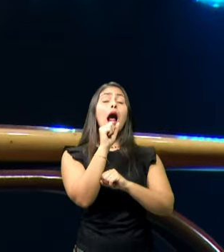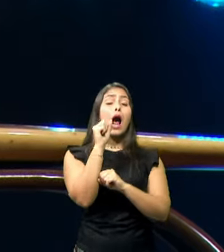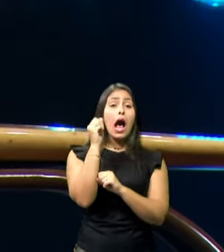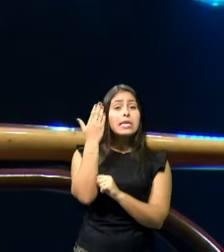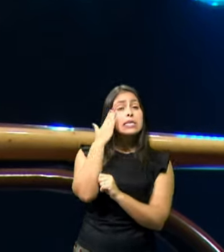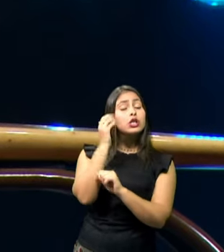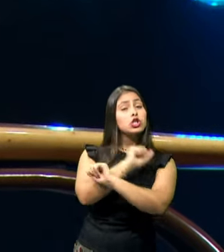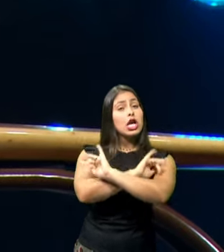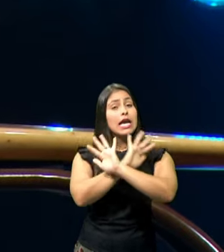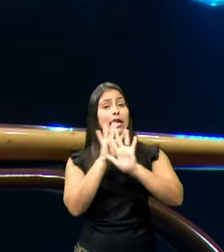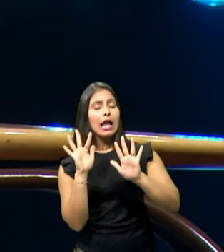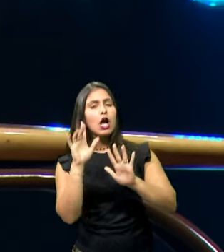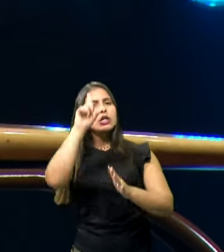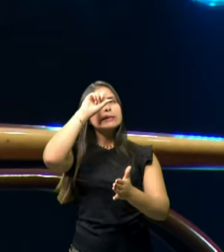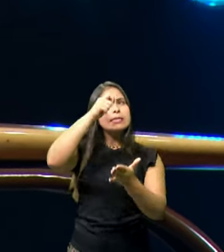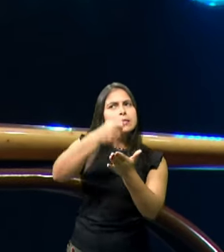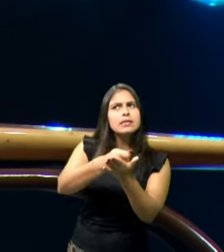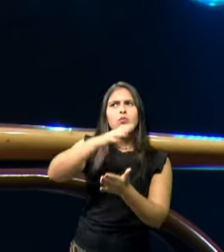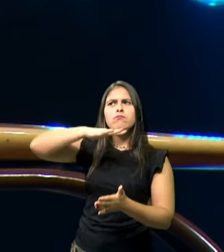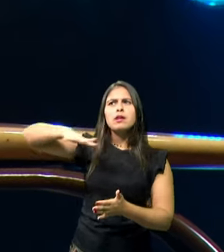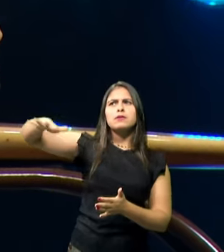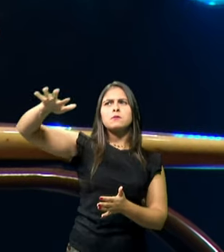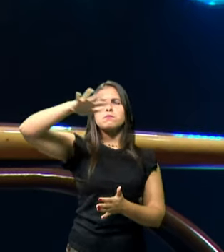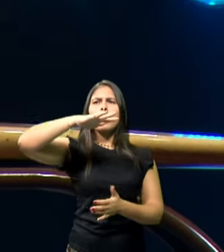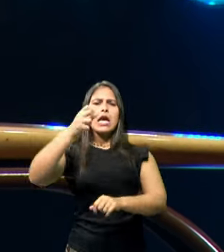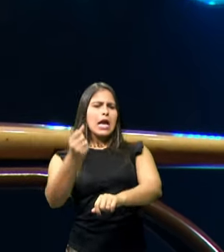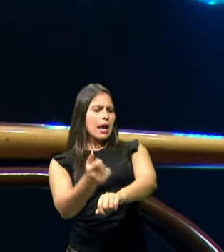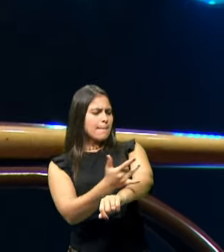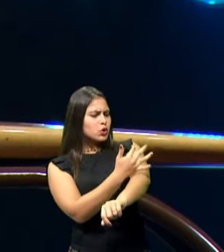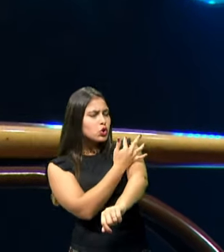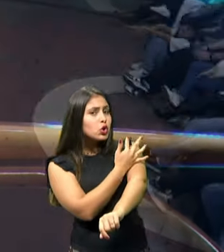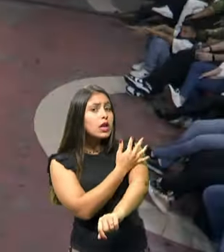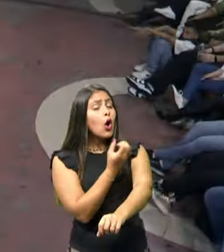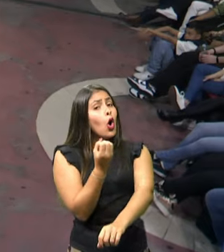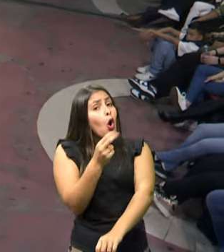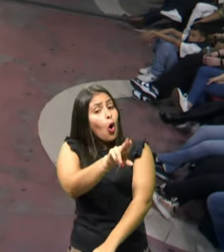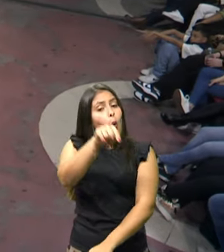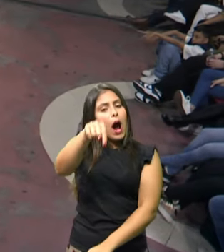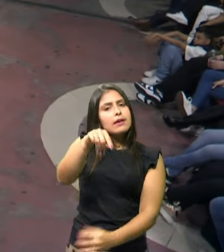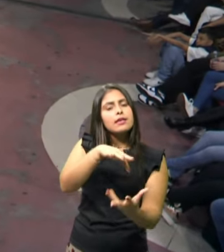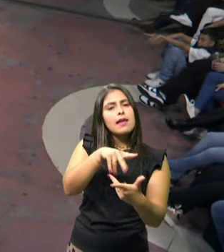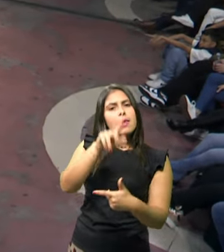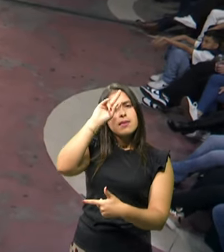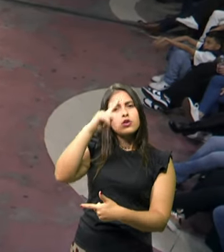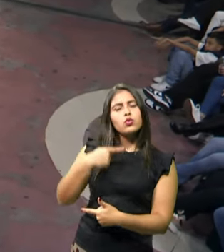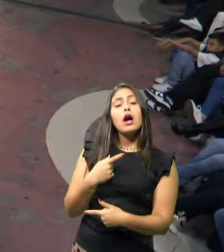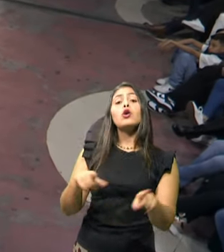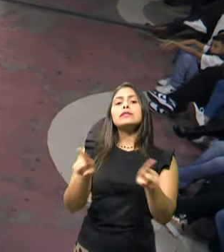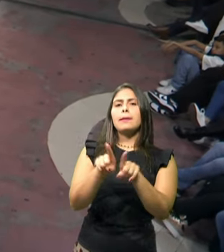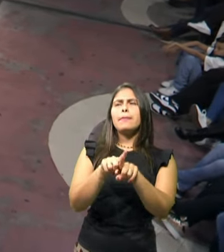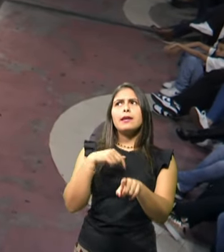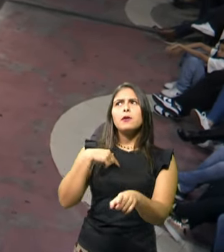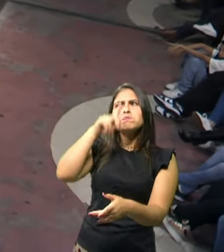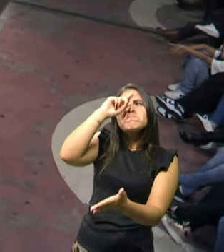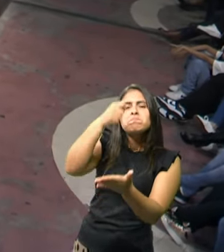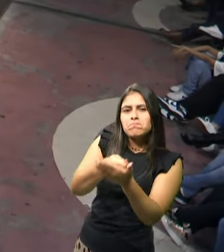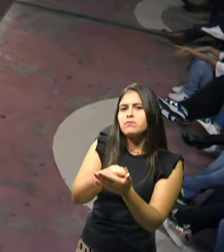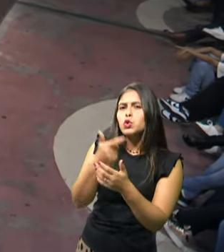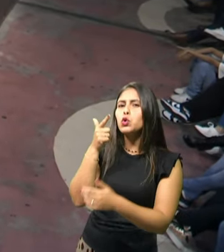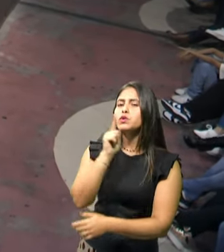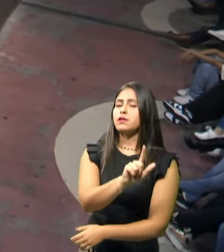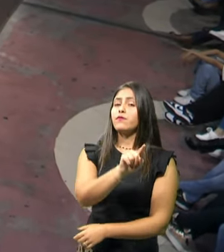vida, quer na área espiritual, quer na área emocional, quer na área material. Agora, escute isso. Quando